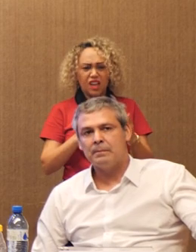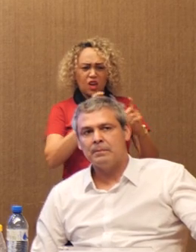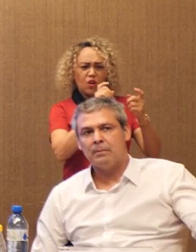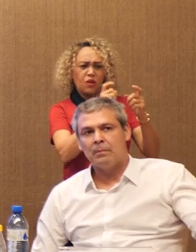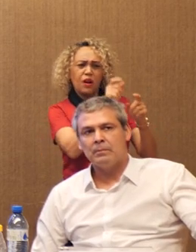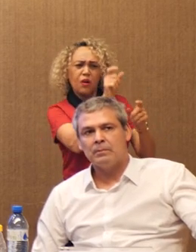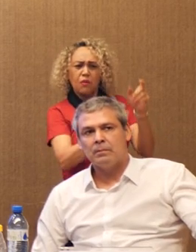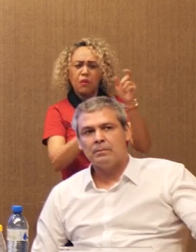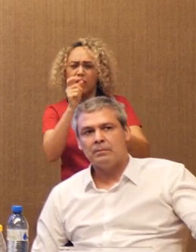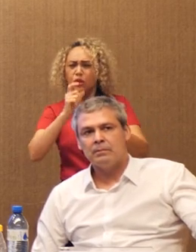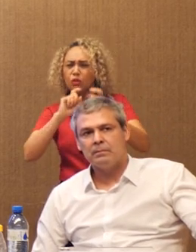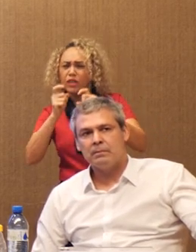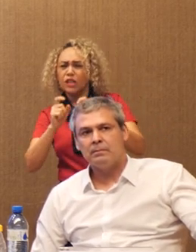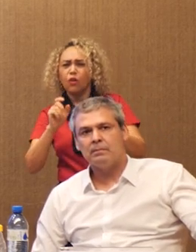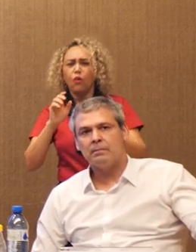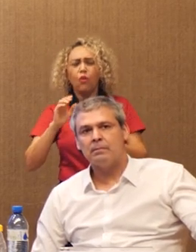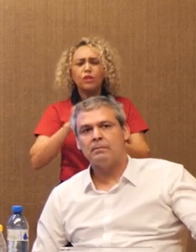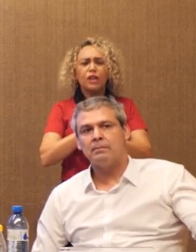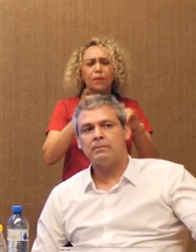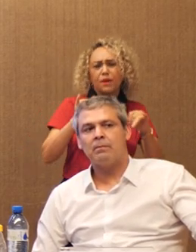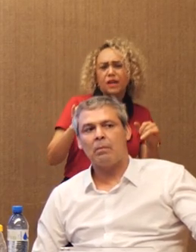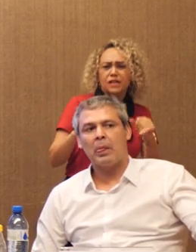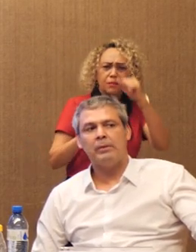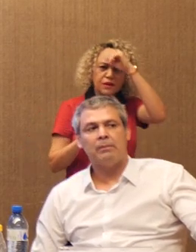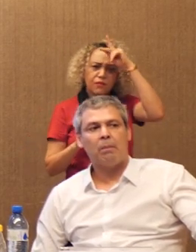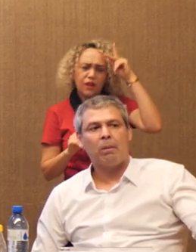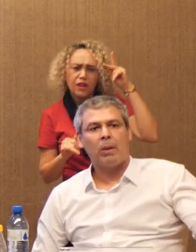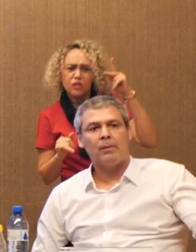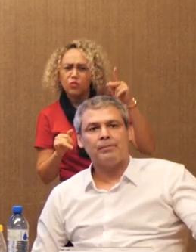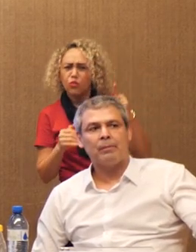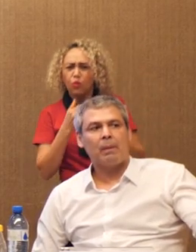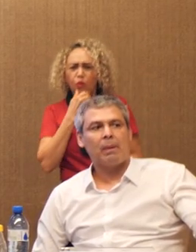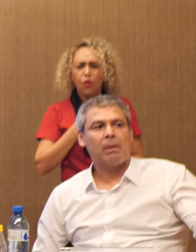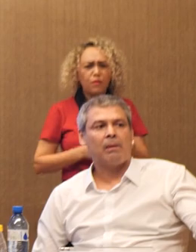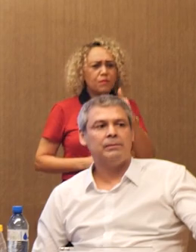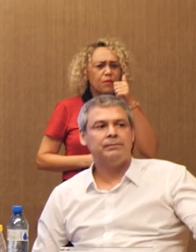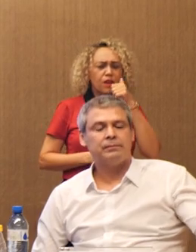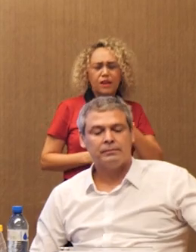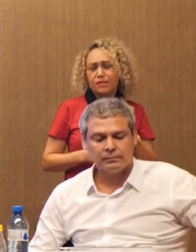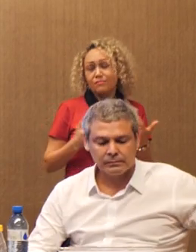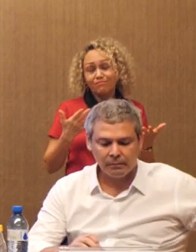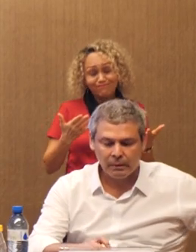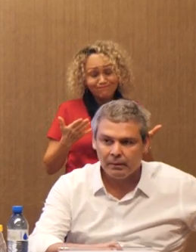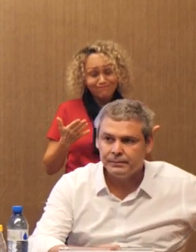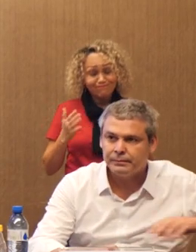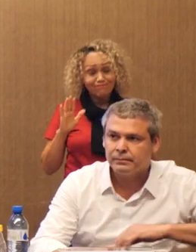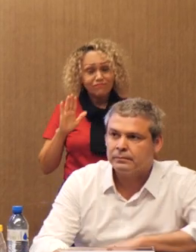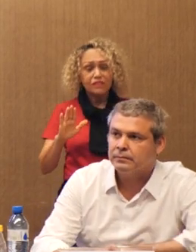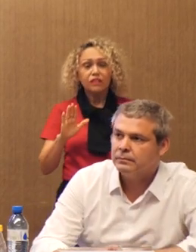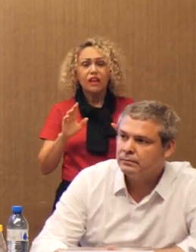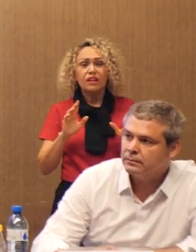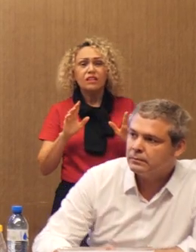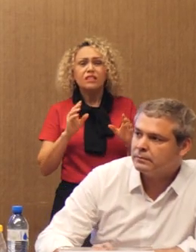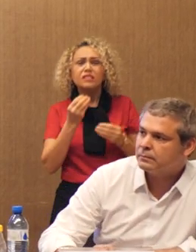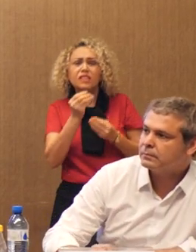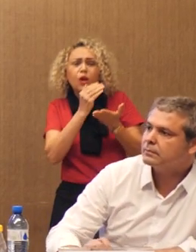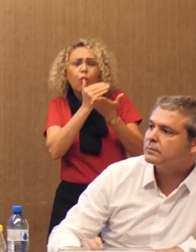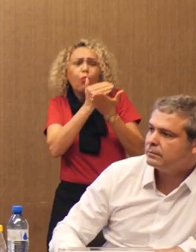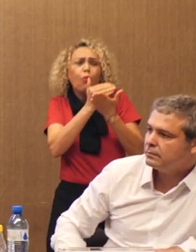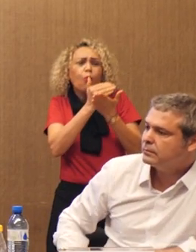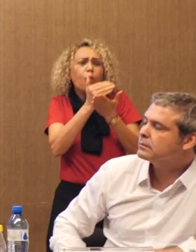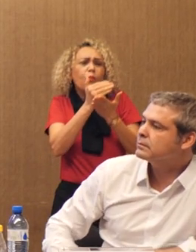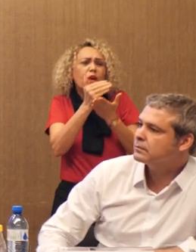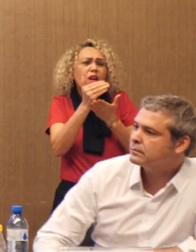coordenadora, prefeito, prefeita, será, na verdade, a ponta de lança do projeto de